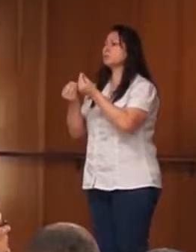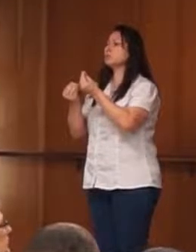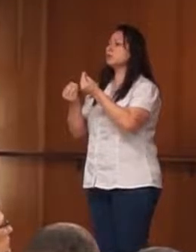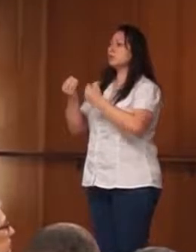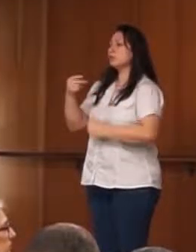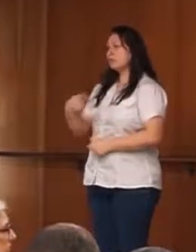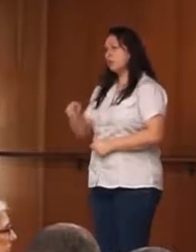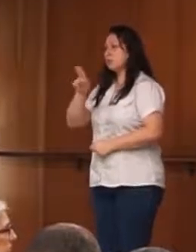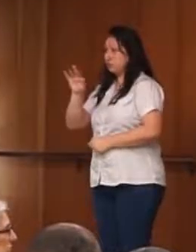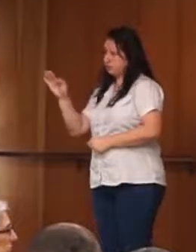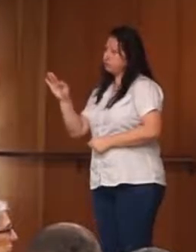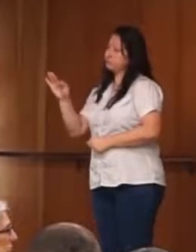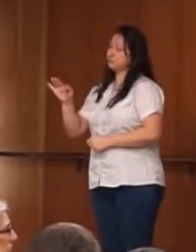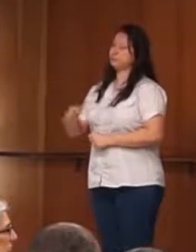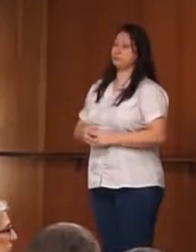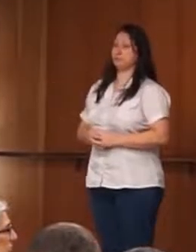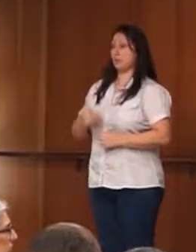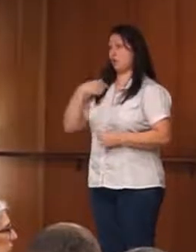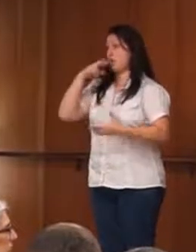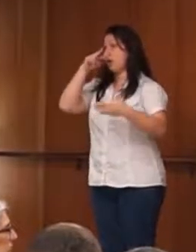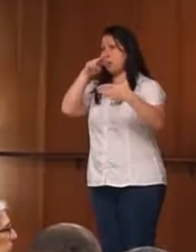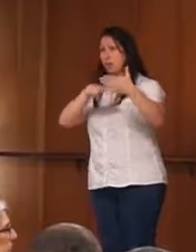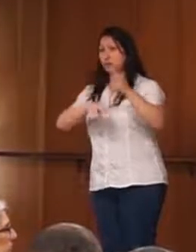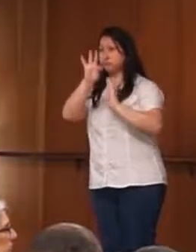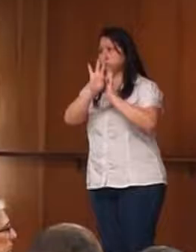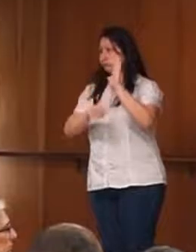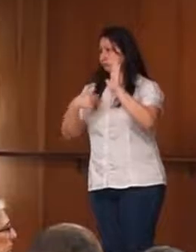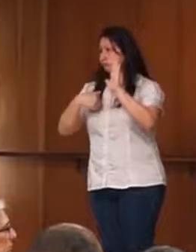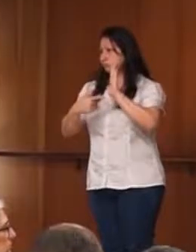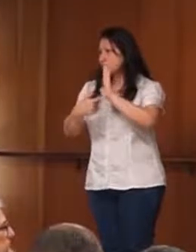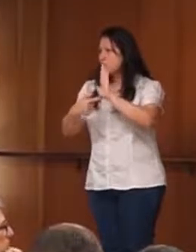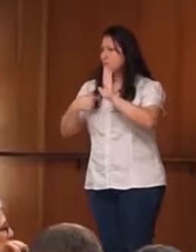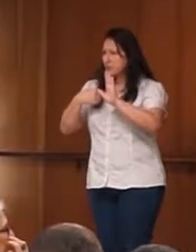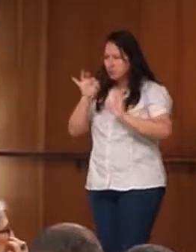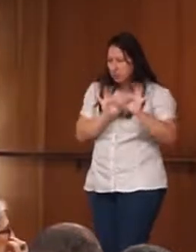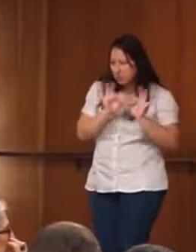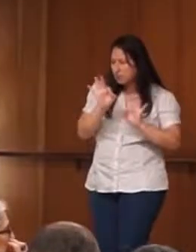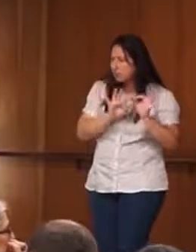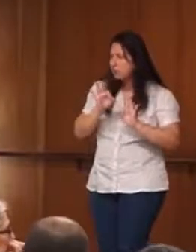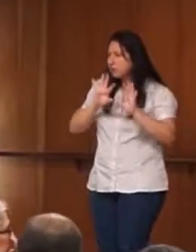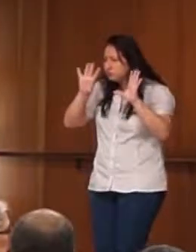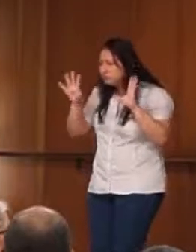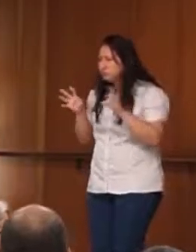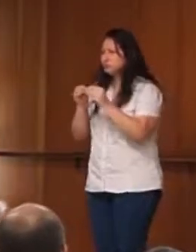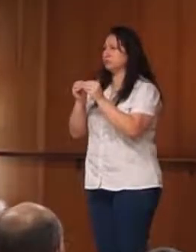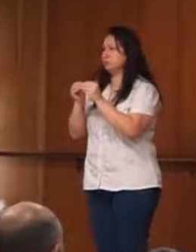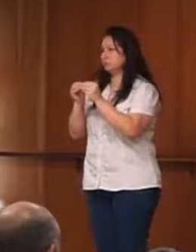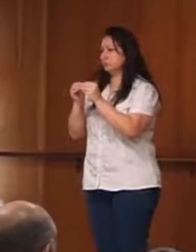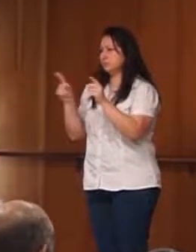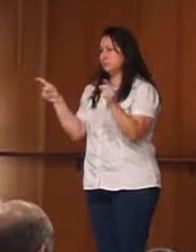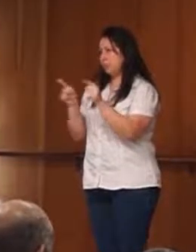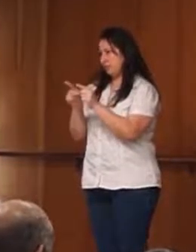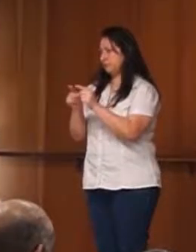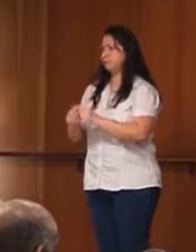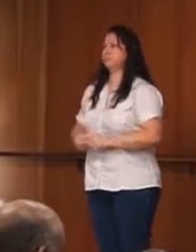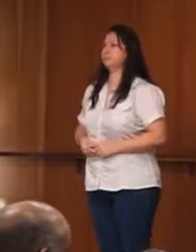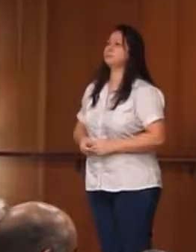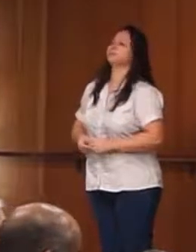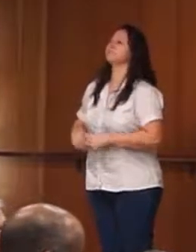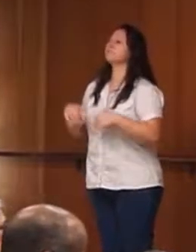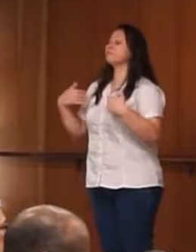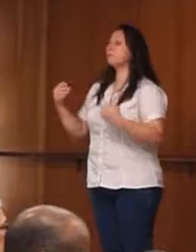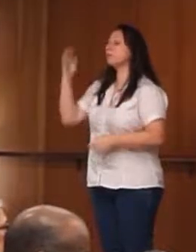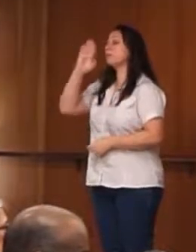né? Eu vou ler um texto que eu produzi para tentar ser bastante breve, né? No